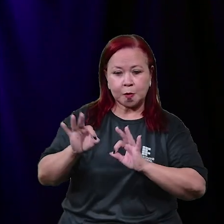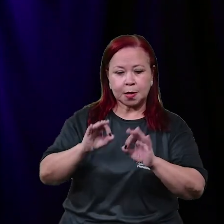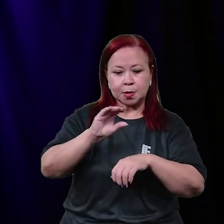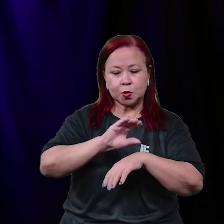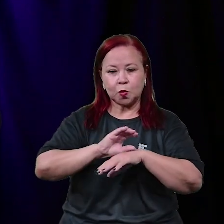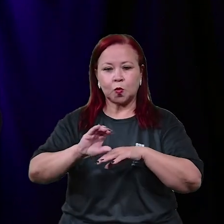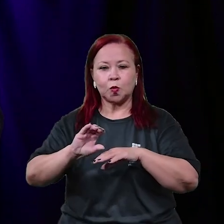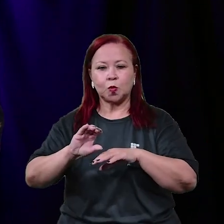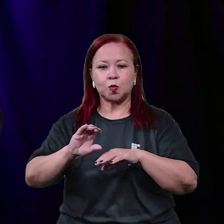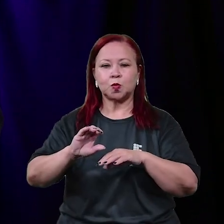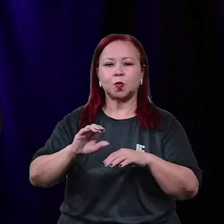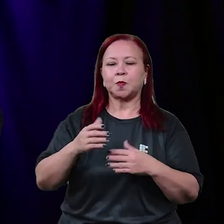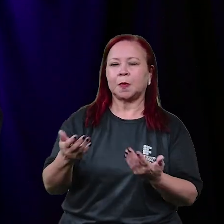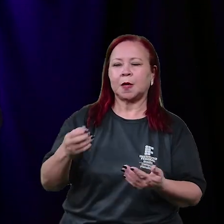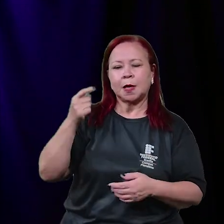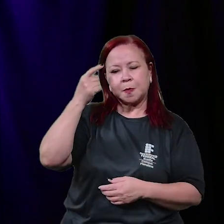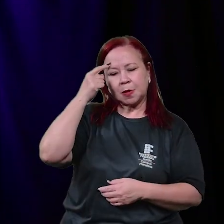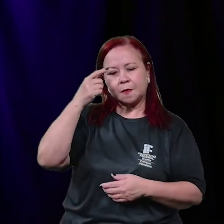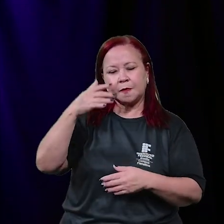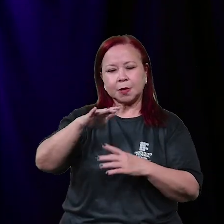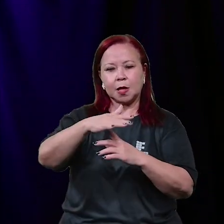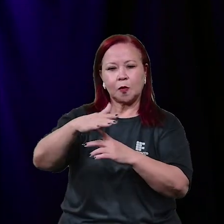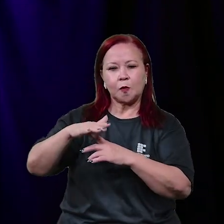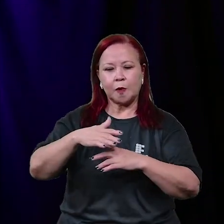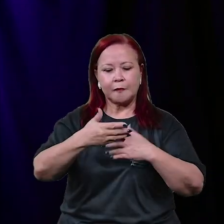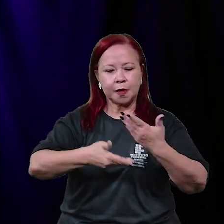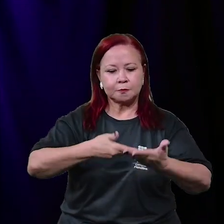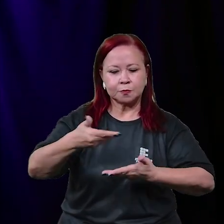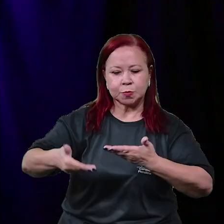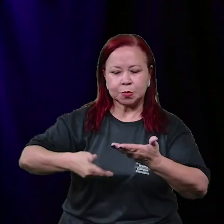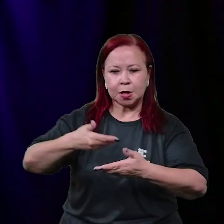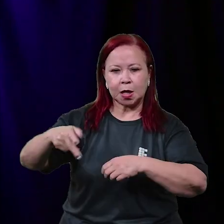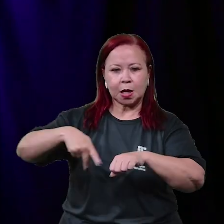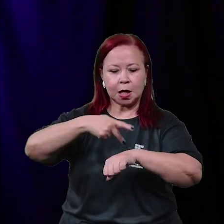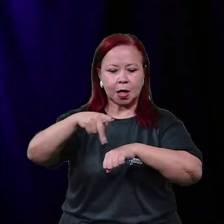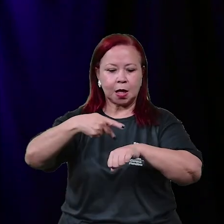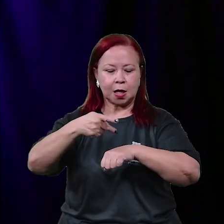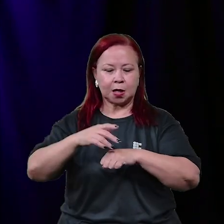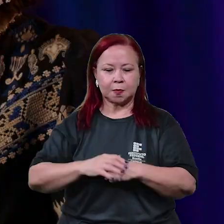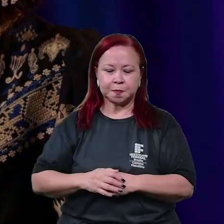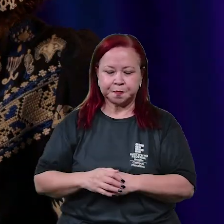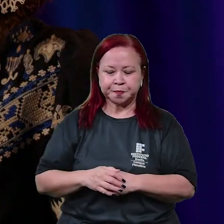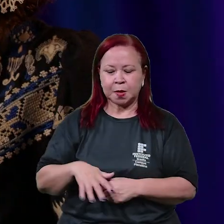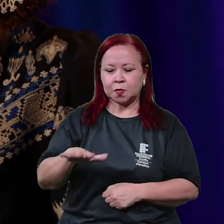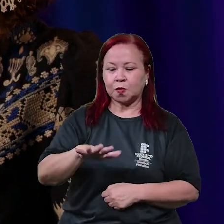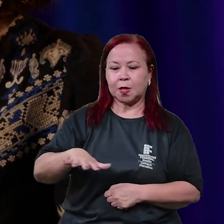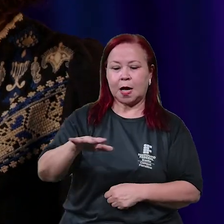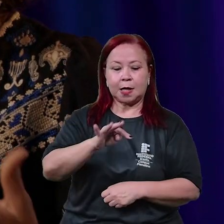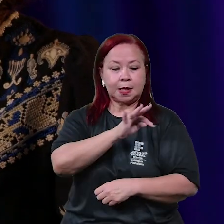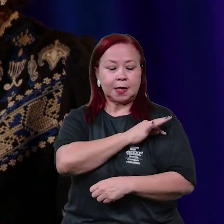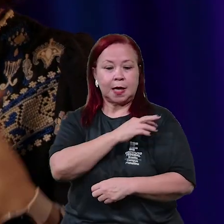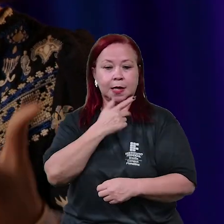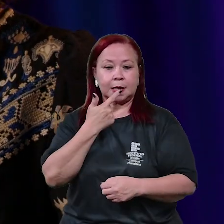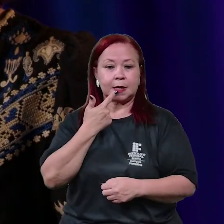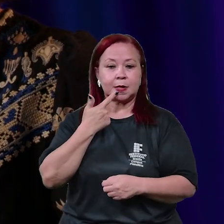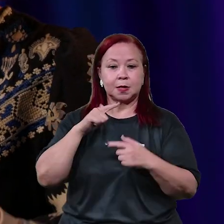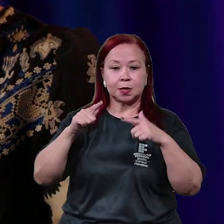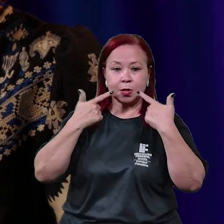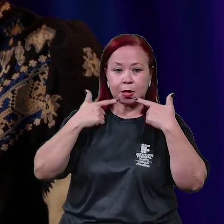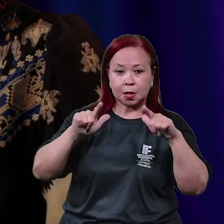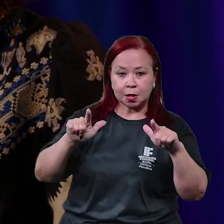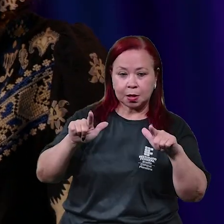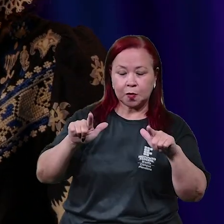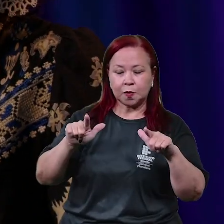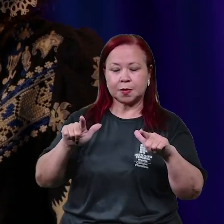pensando em fazer um intercâmbio, uma feira de intercâmbio. Eu sou da área técnica, né, de línguas. E aí a gente jogou essa ideia, vamos